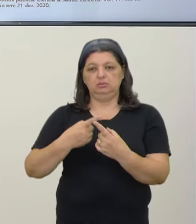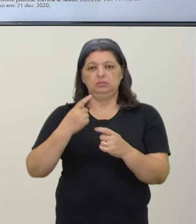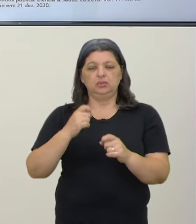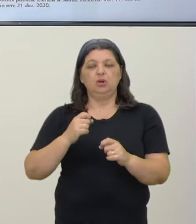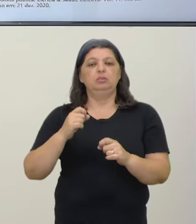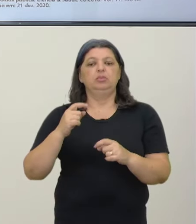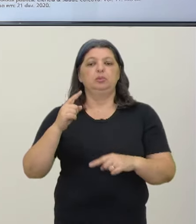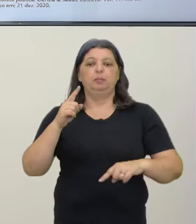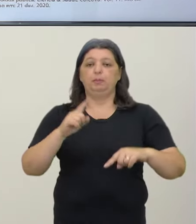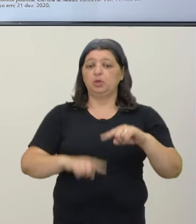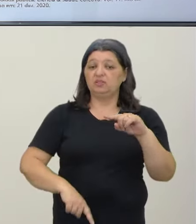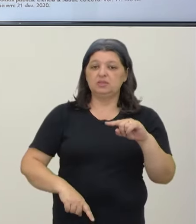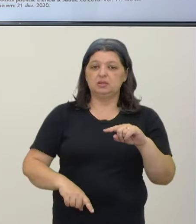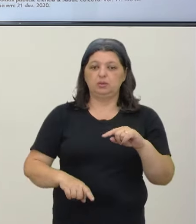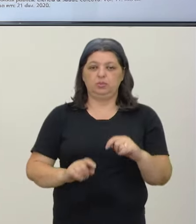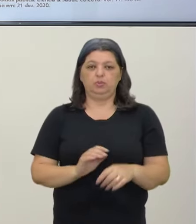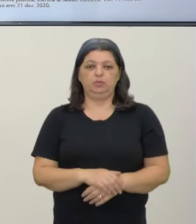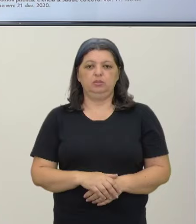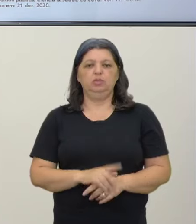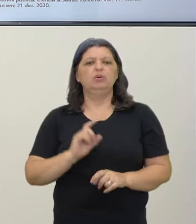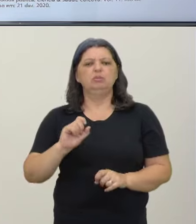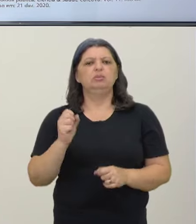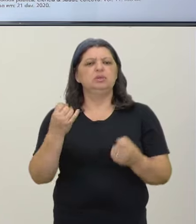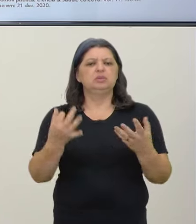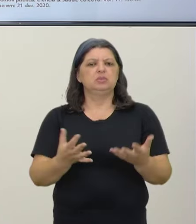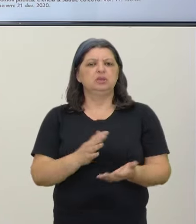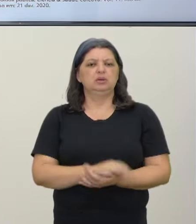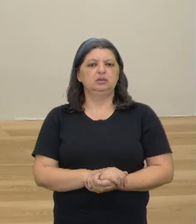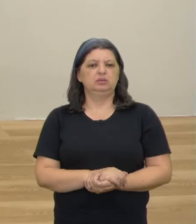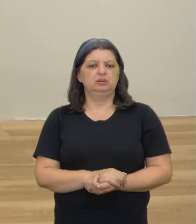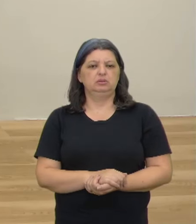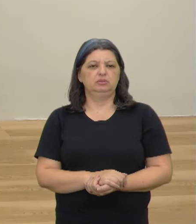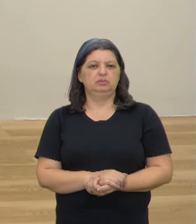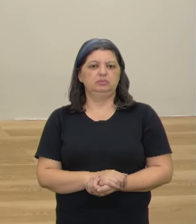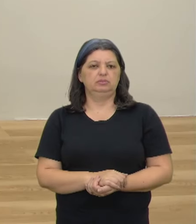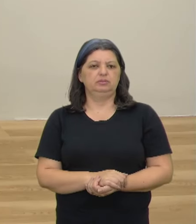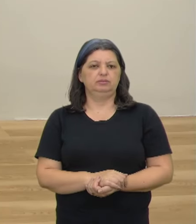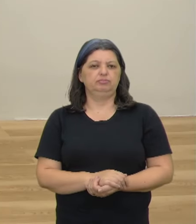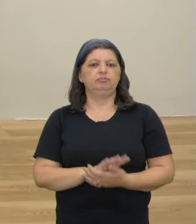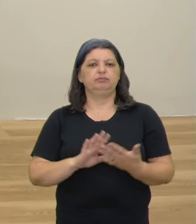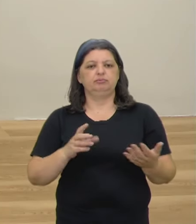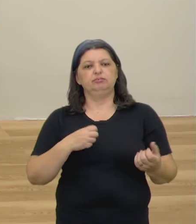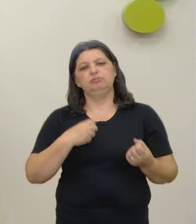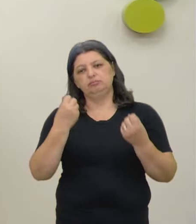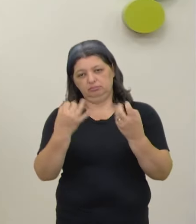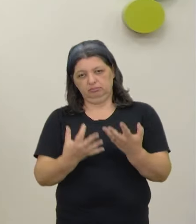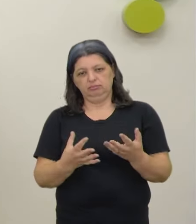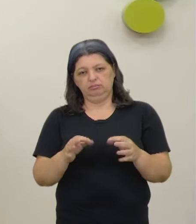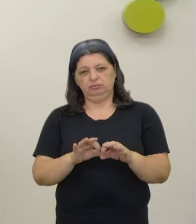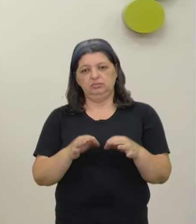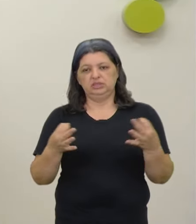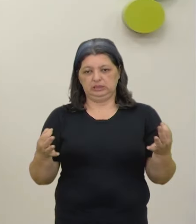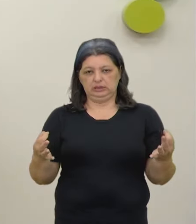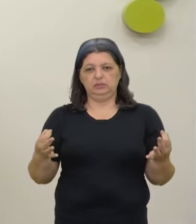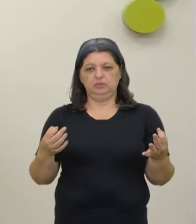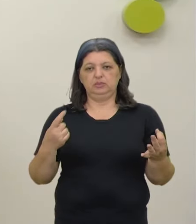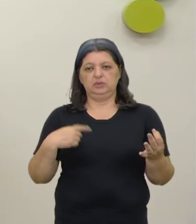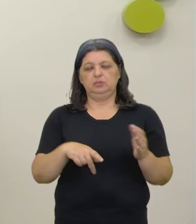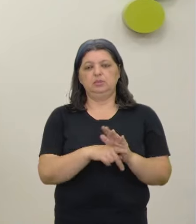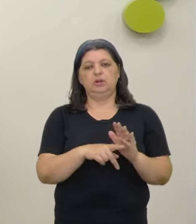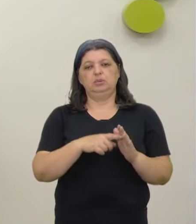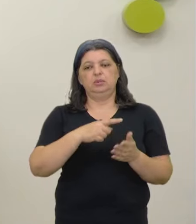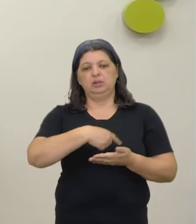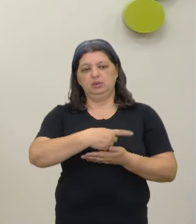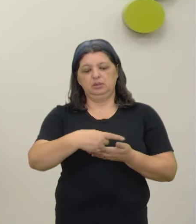tá? O que você tem para comentar com a gente, Ti? Não, o que eu comento é simples, né? Eu me lembro também da apostila aí